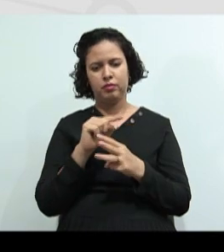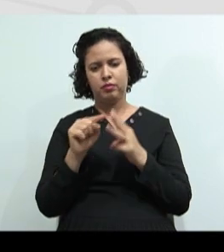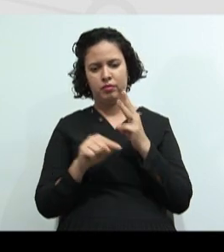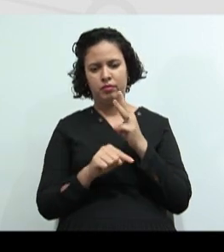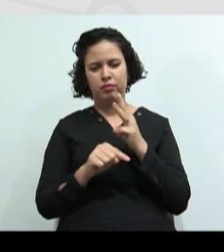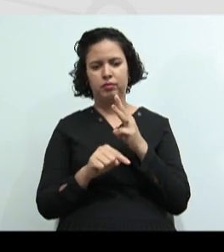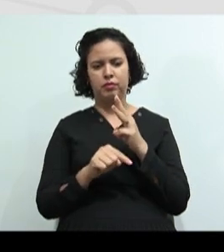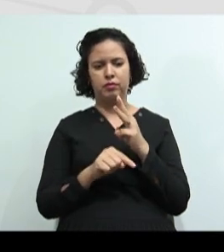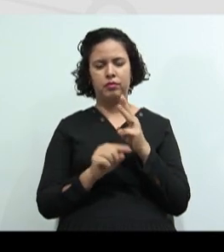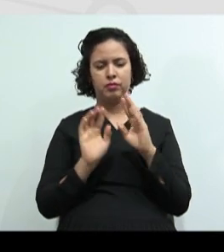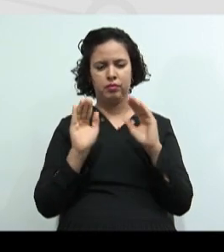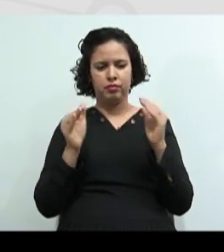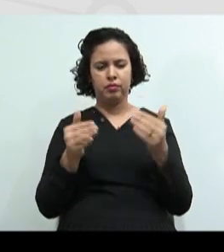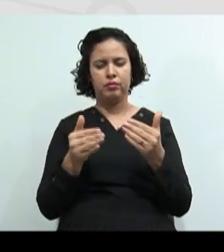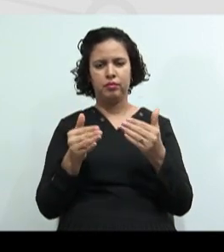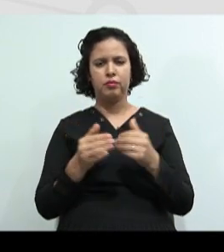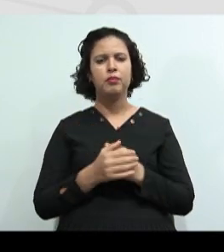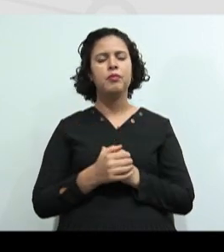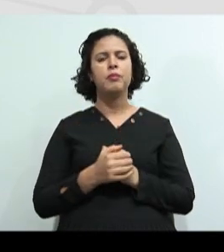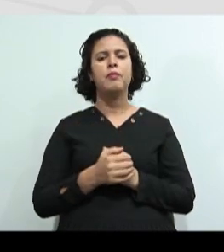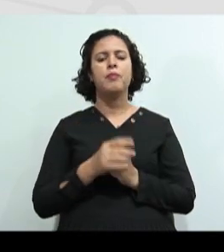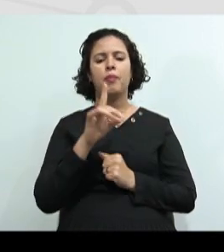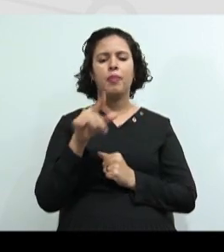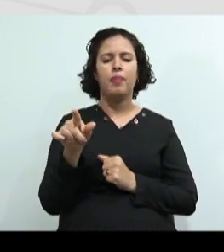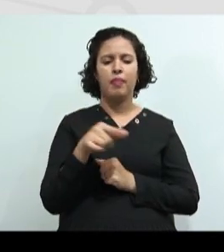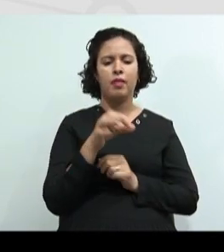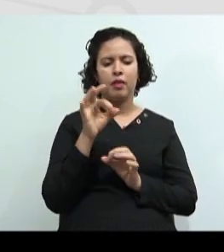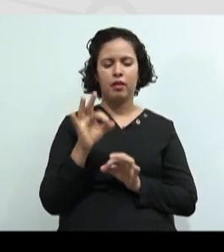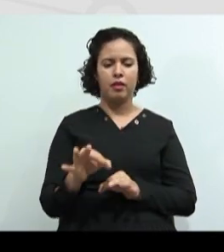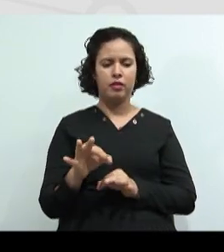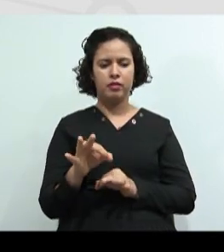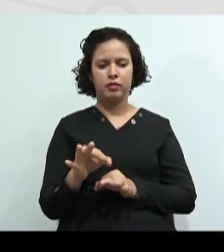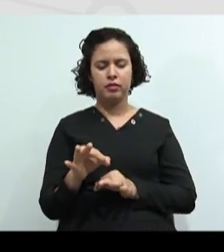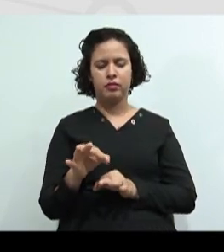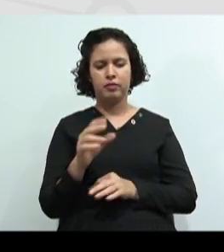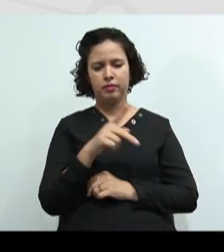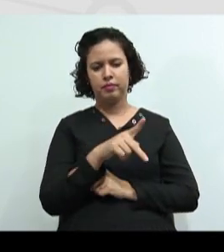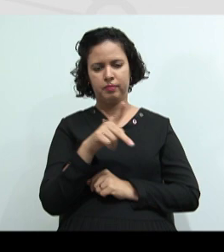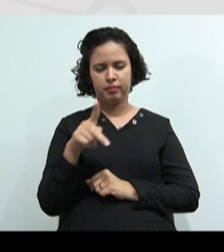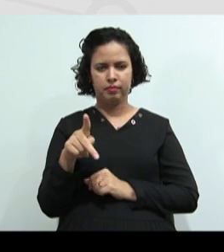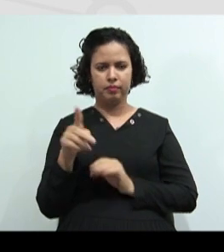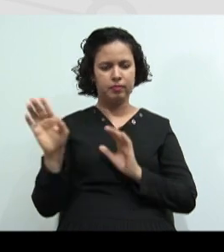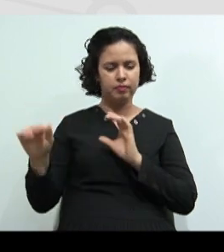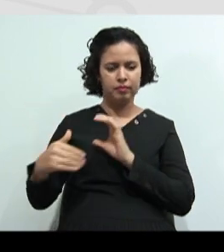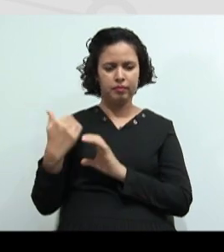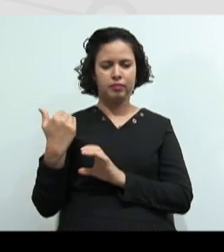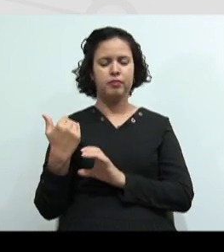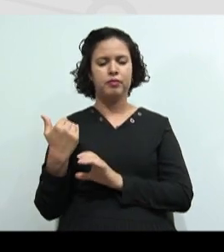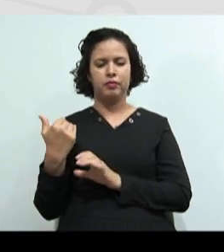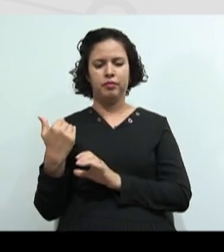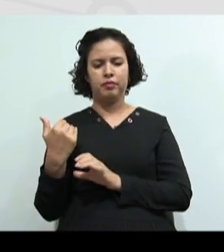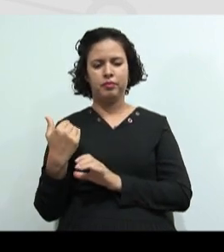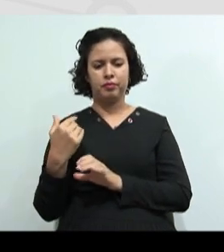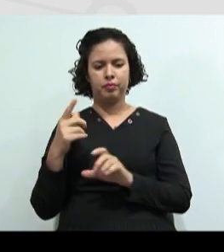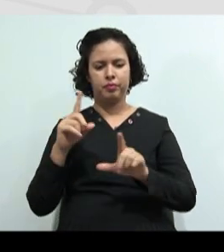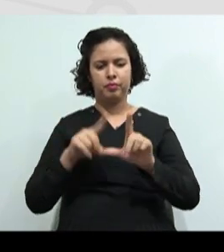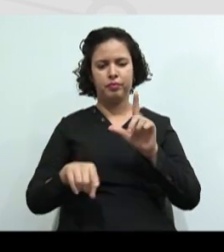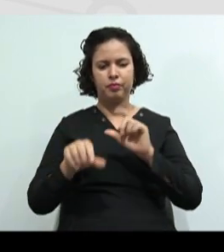passos distintos. E aí pedimos para assinalar a correta. A professora Maria Rus mandou a resposta dos alunos, que era a letra